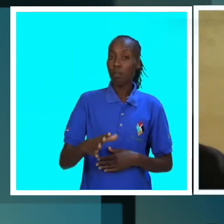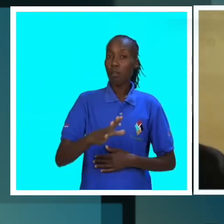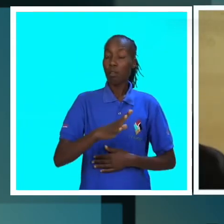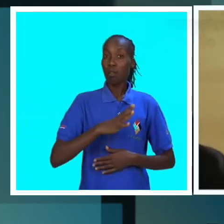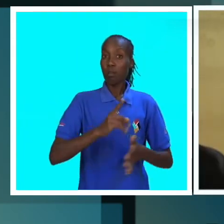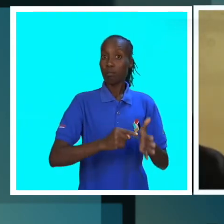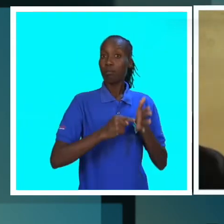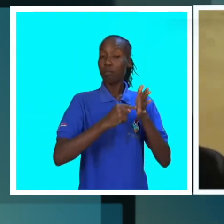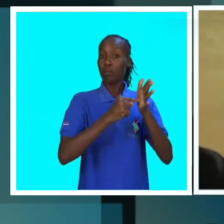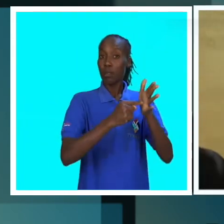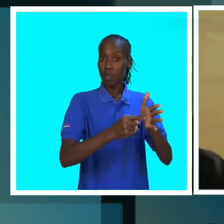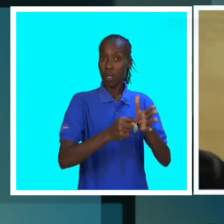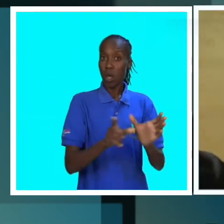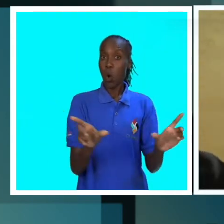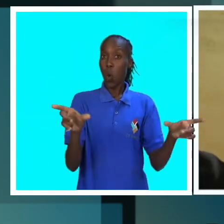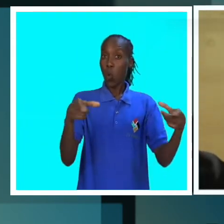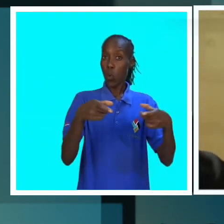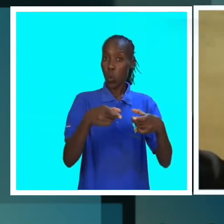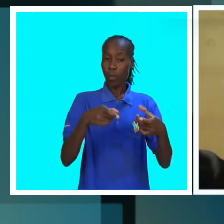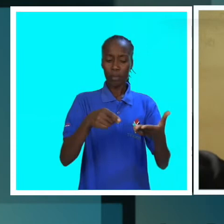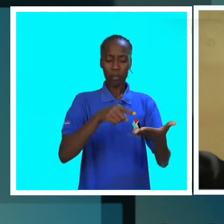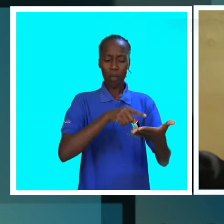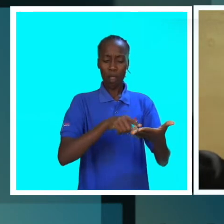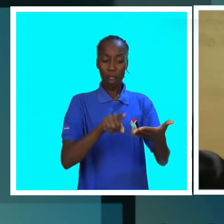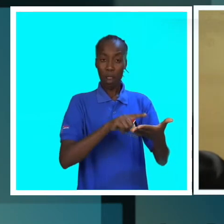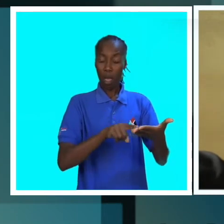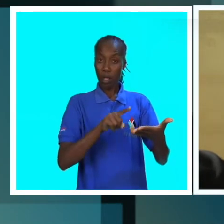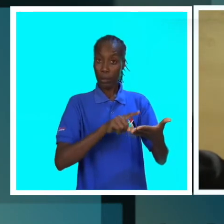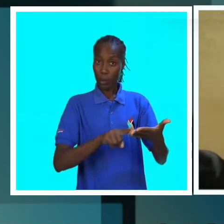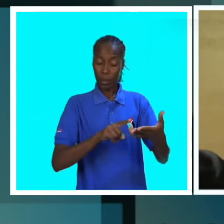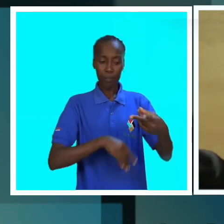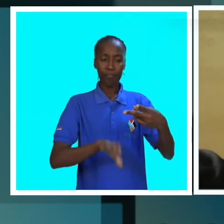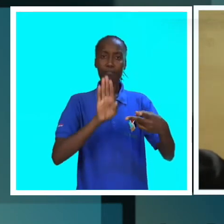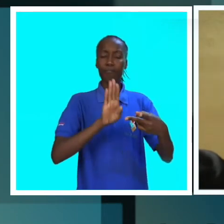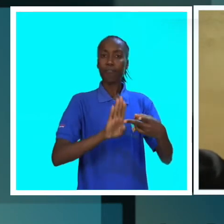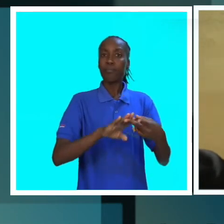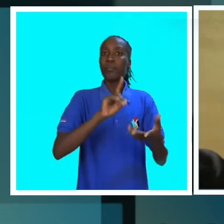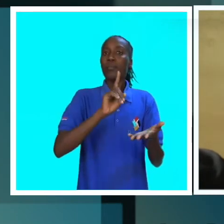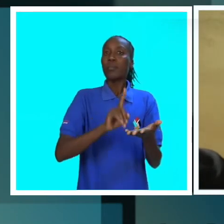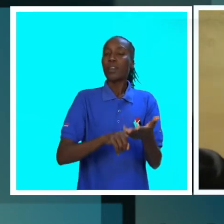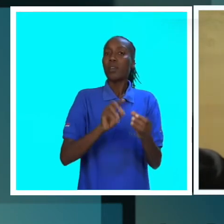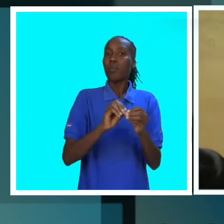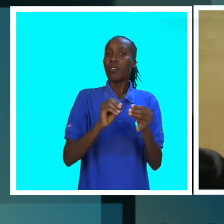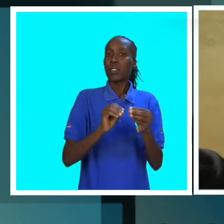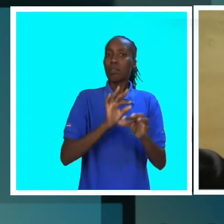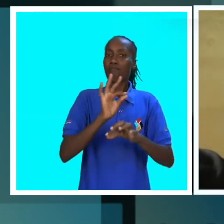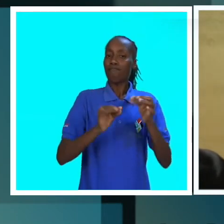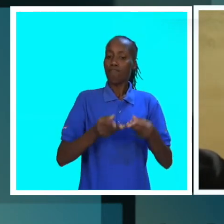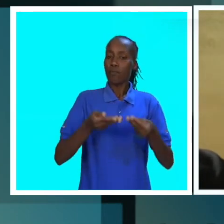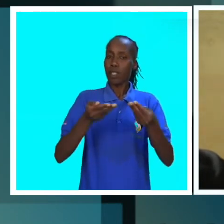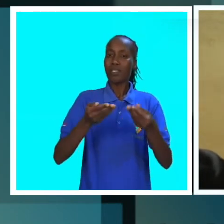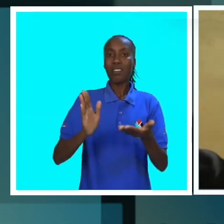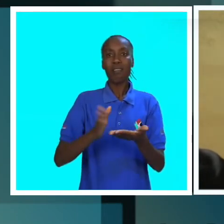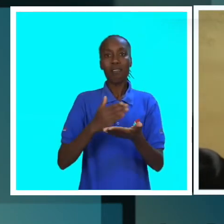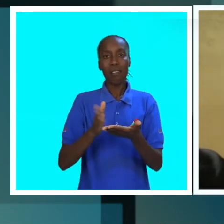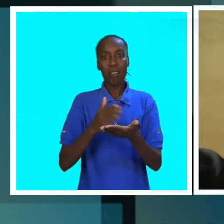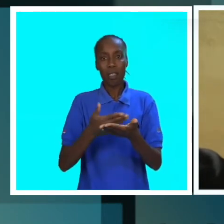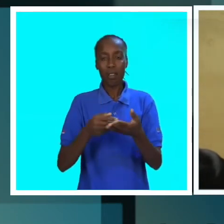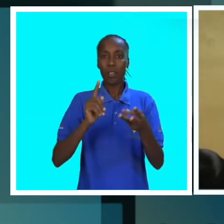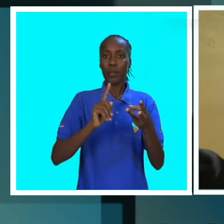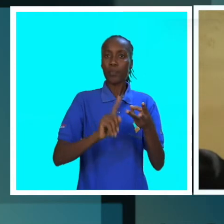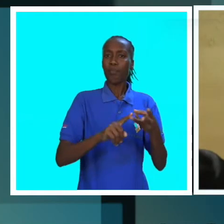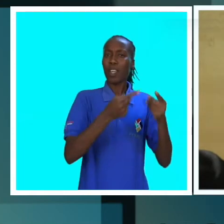por exemplo, o Clube de Leituras, que é para oferecer livros